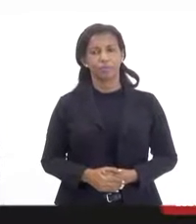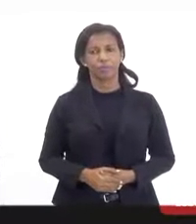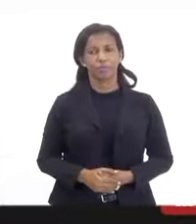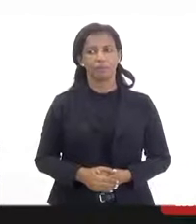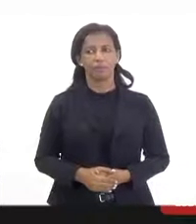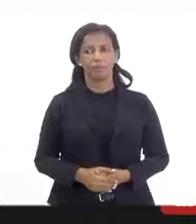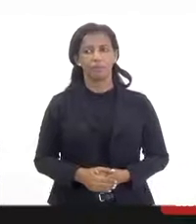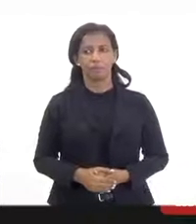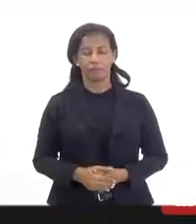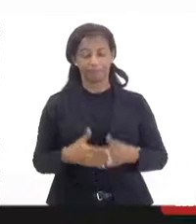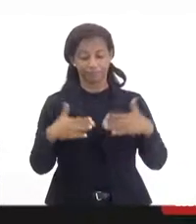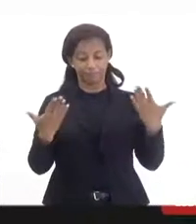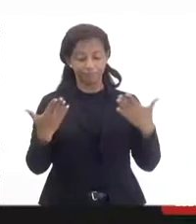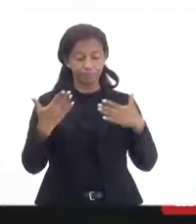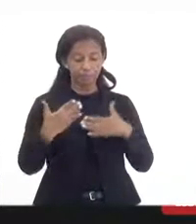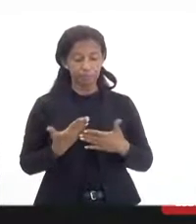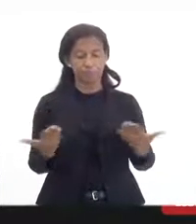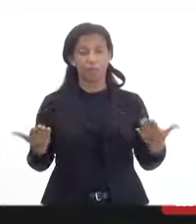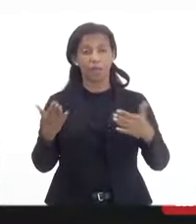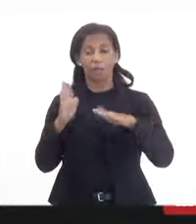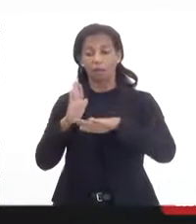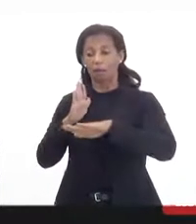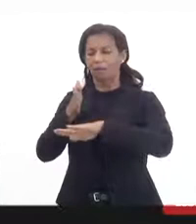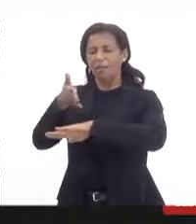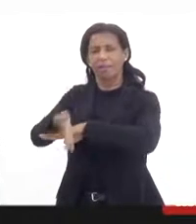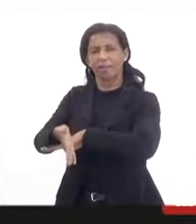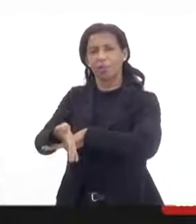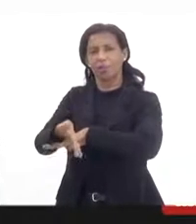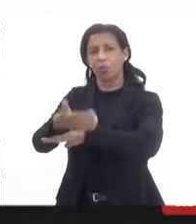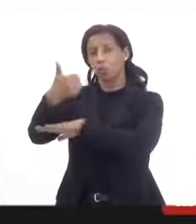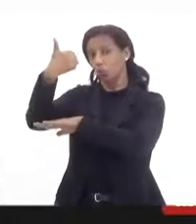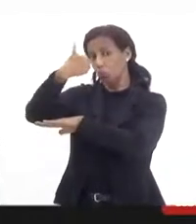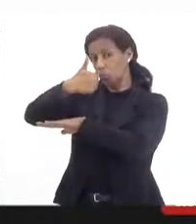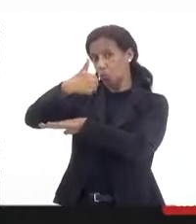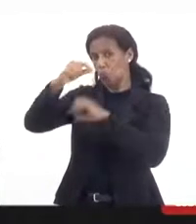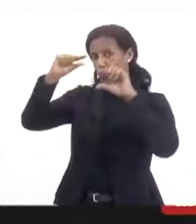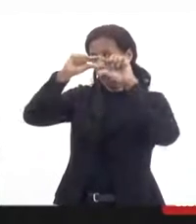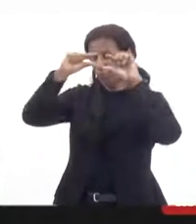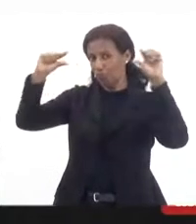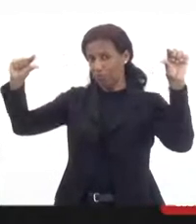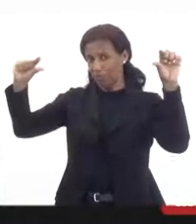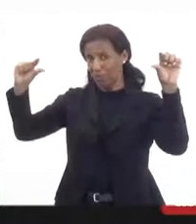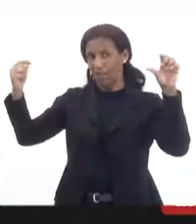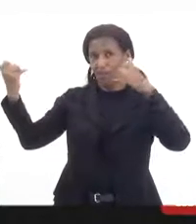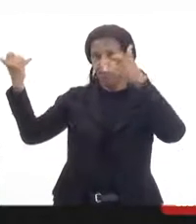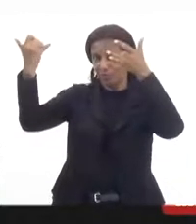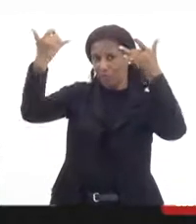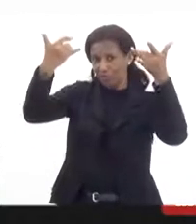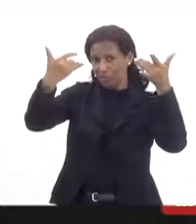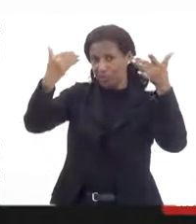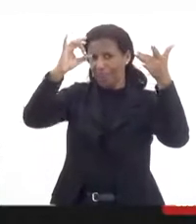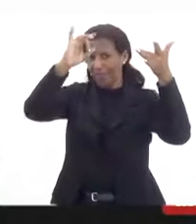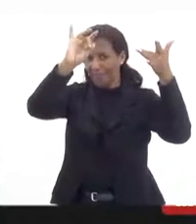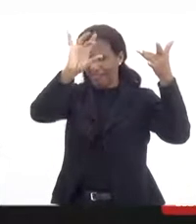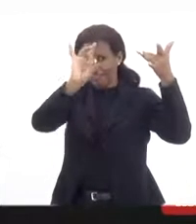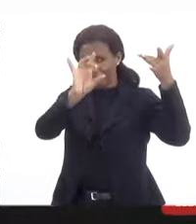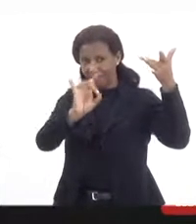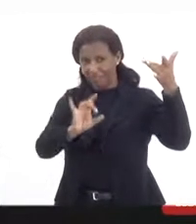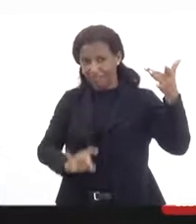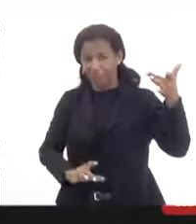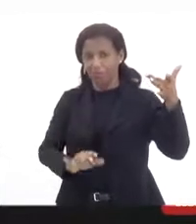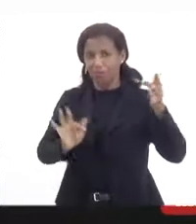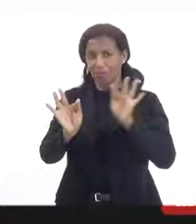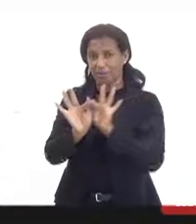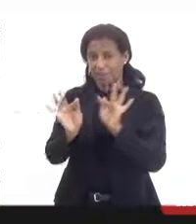Então, entrando aqui na questão da tese 1, eu vou fazer uma abordagem bem simples, tá? Para todos entenderem.